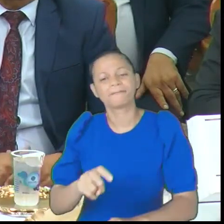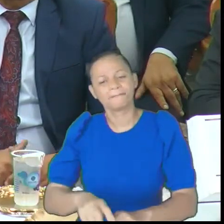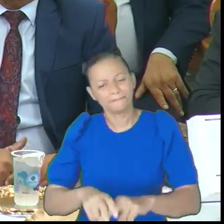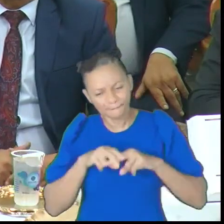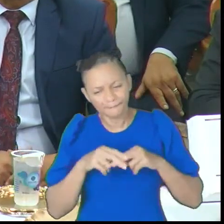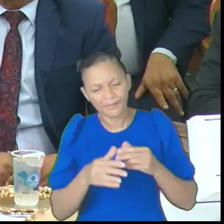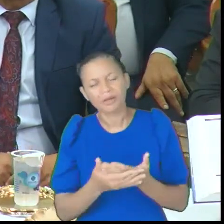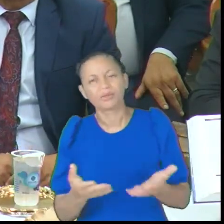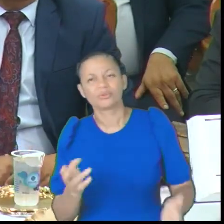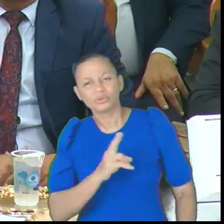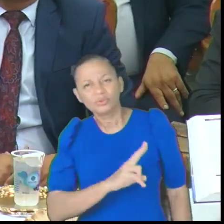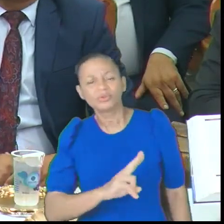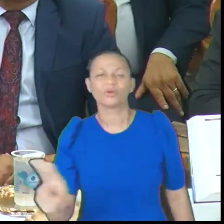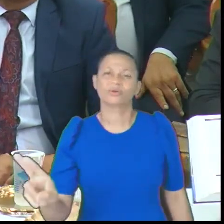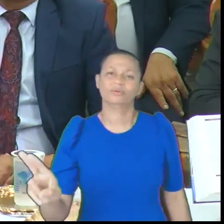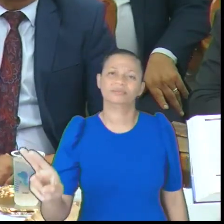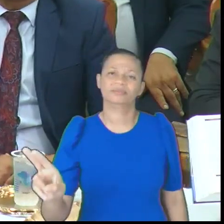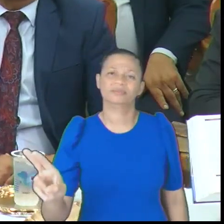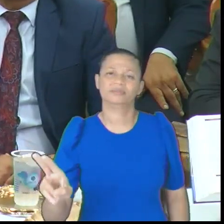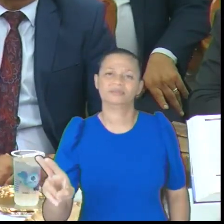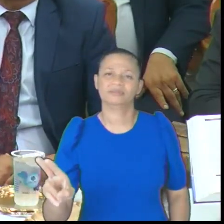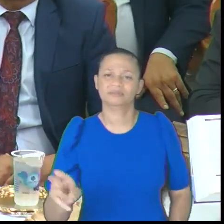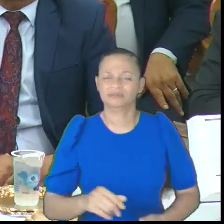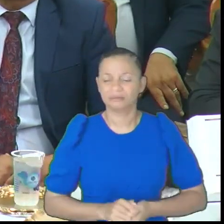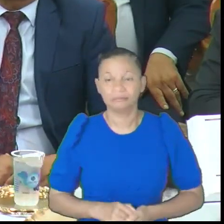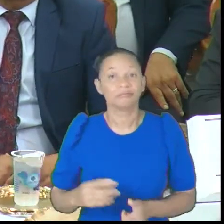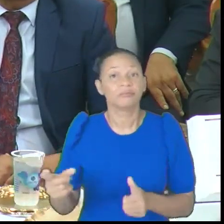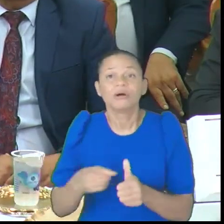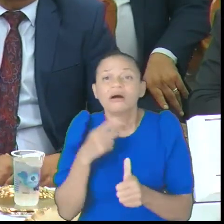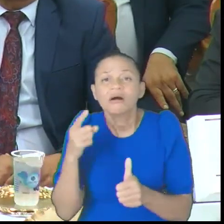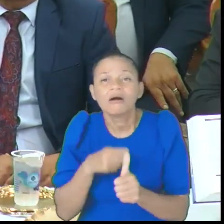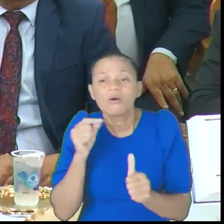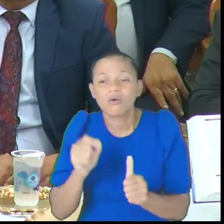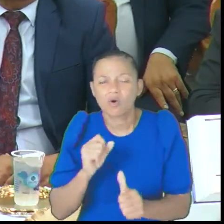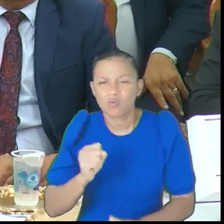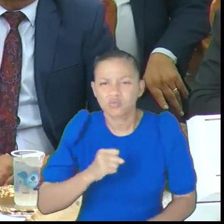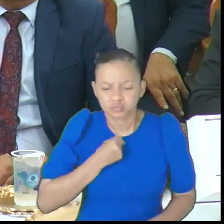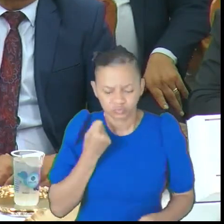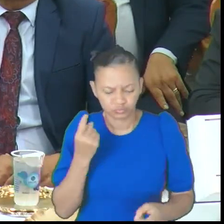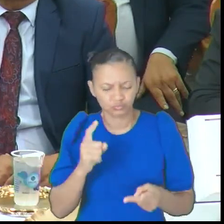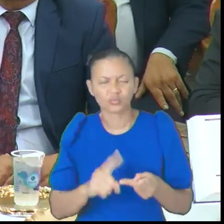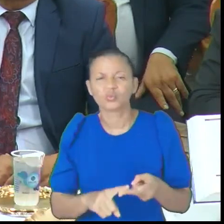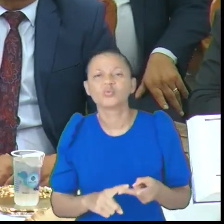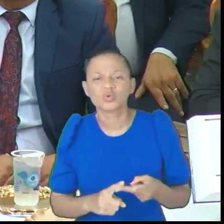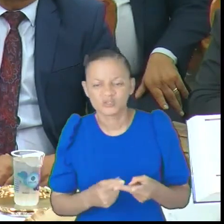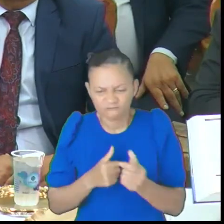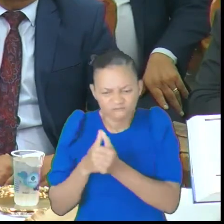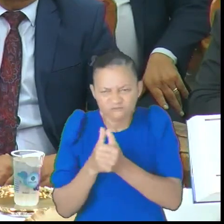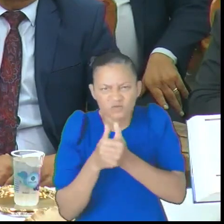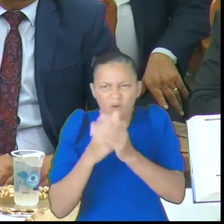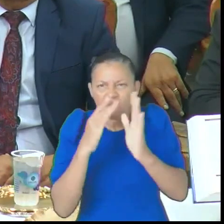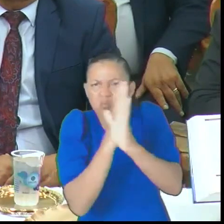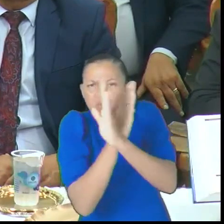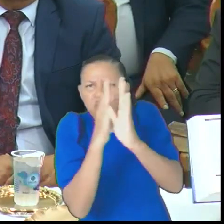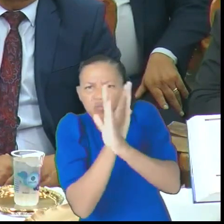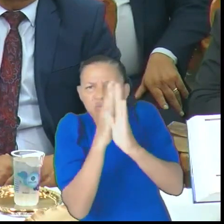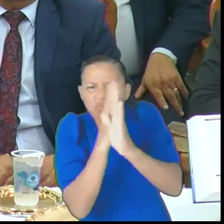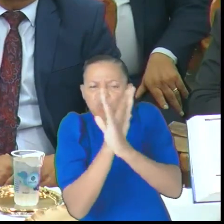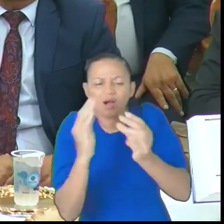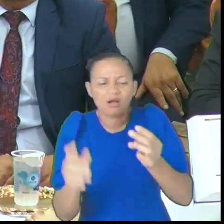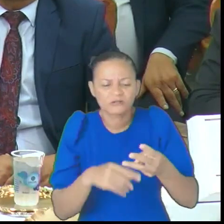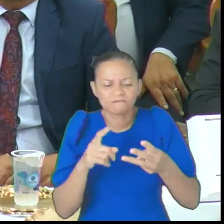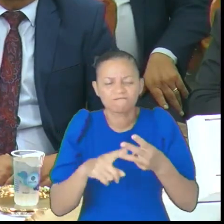causa do meu nome. Primeiro, ódio. Segundo, perseguição. E